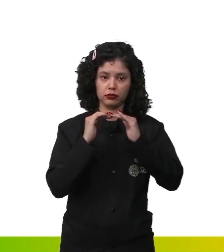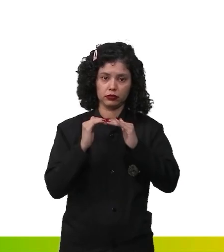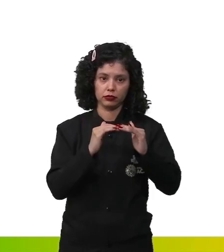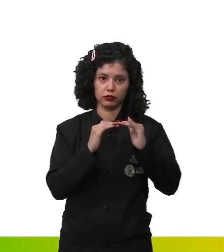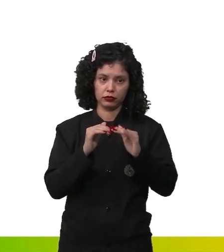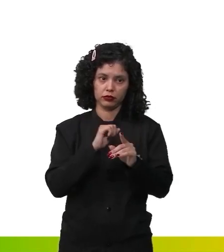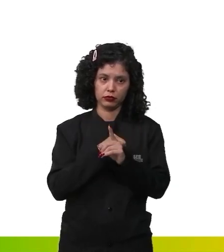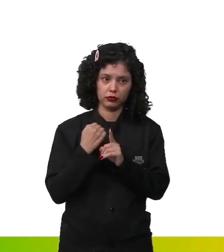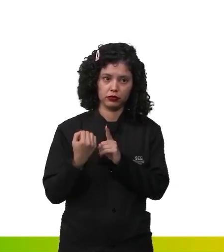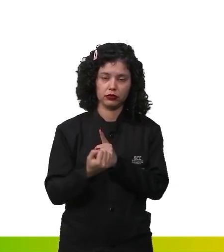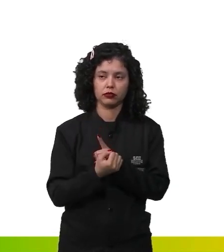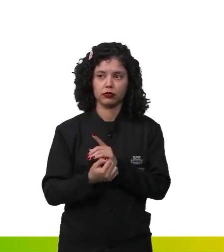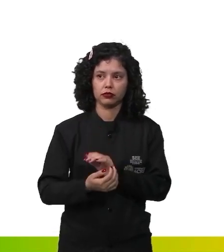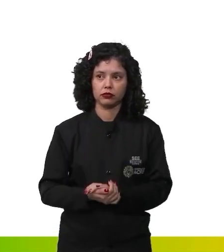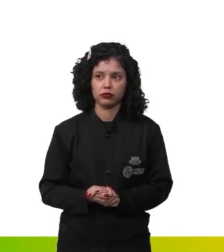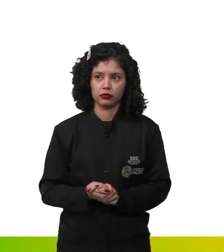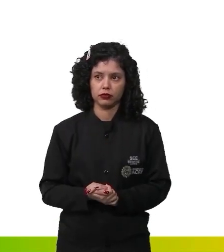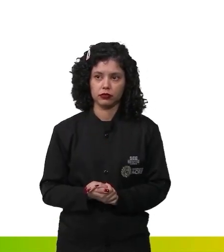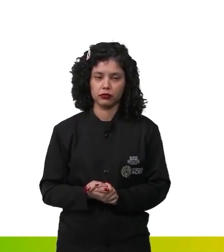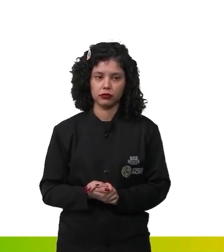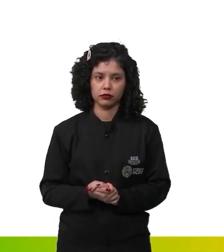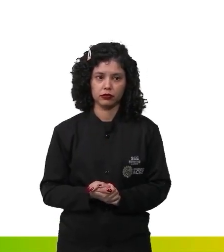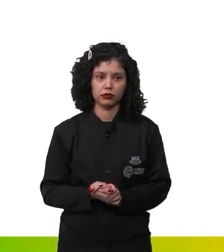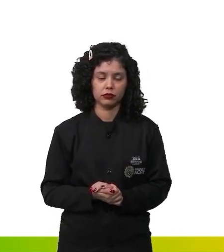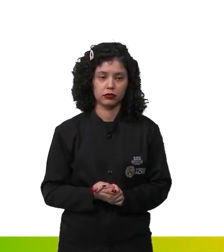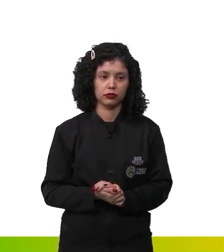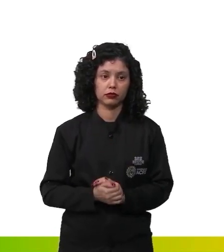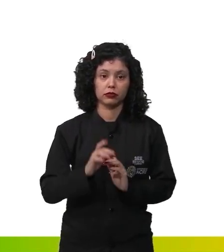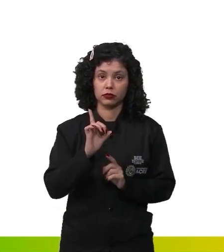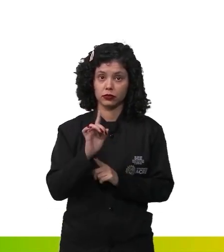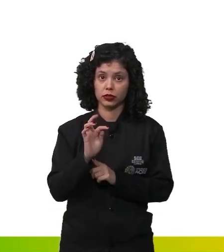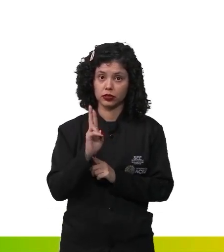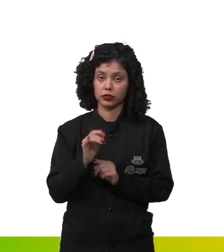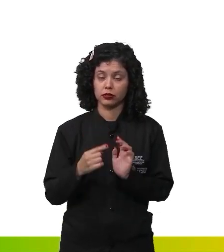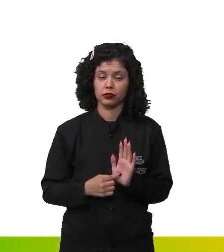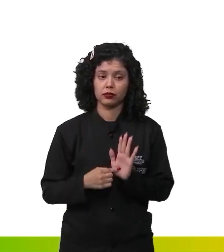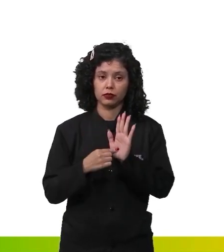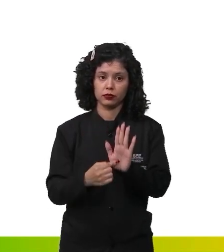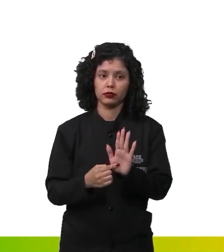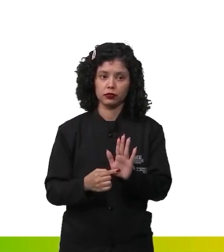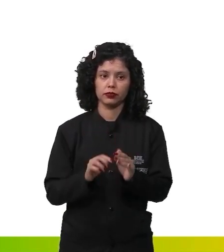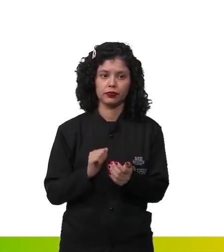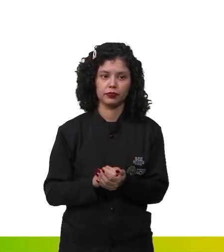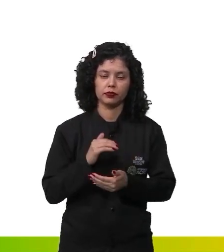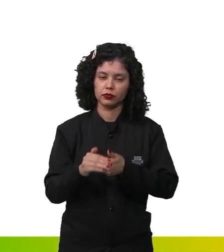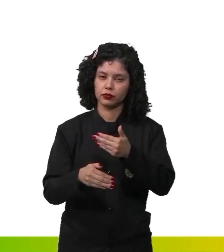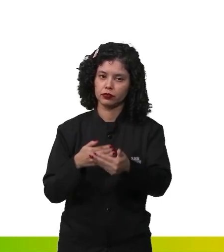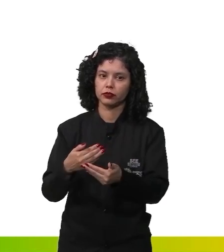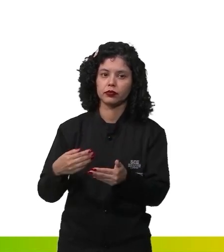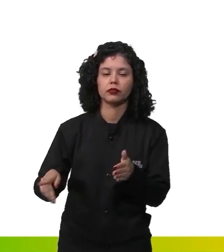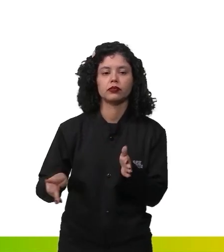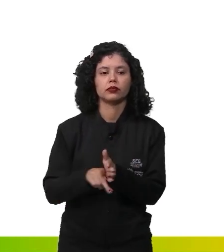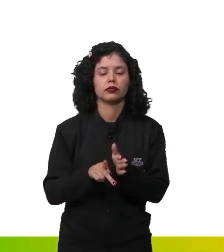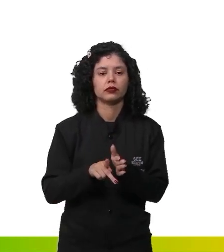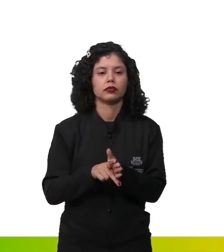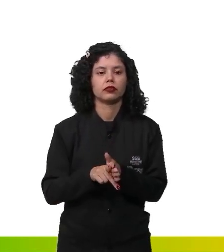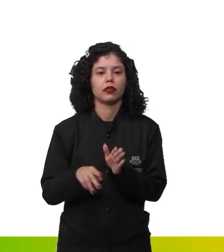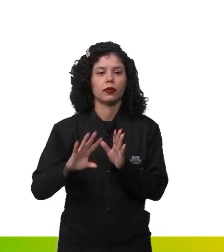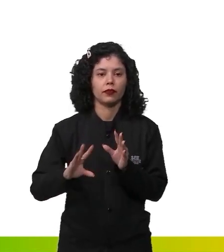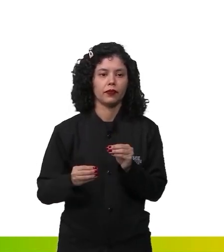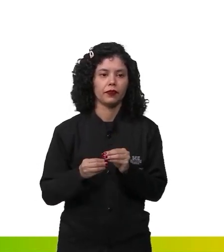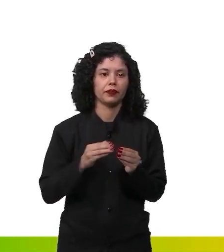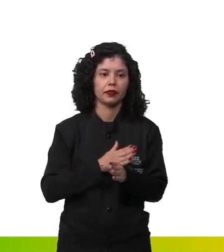e a estabilidade das sociedades. Durkheim mostrou que ela evolui com a